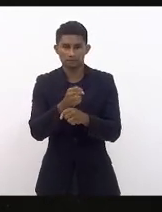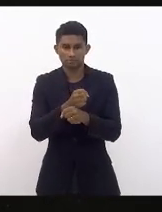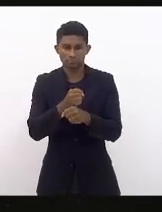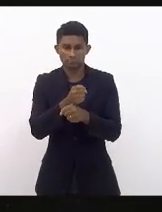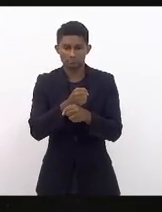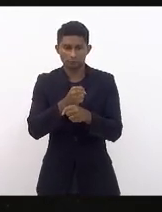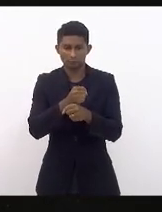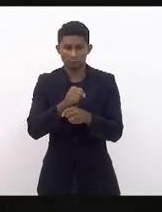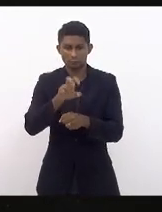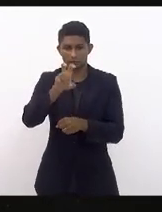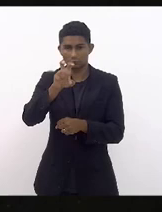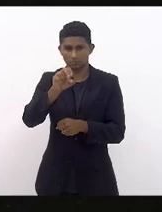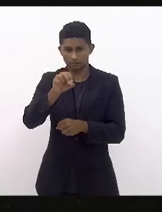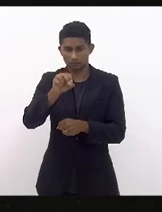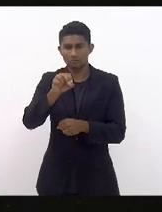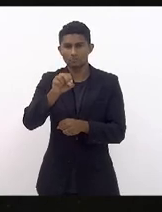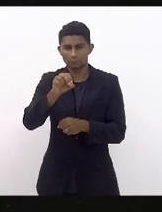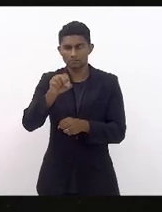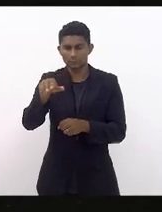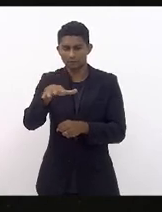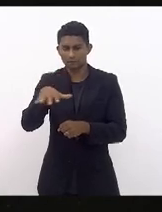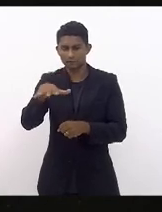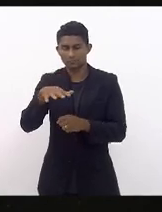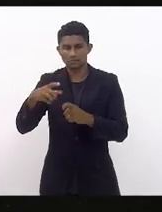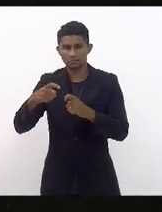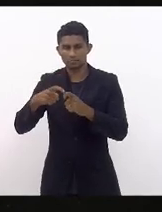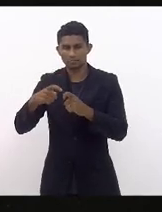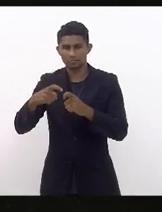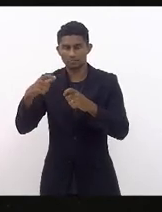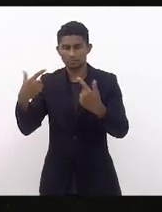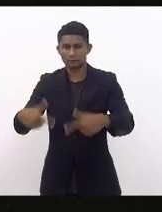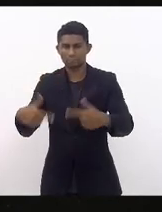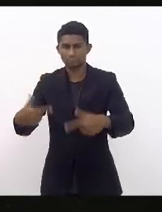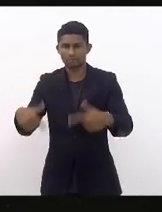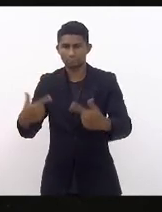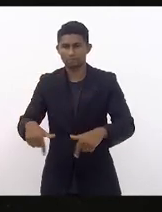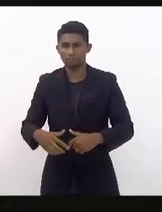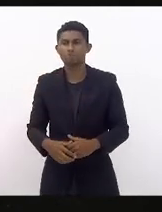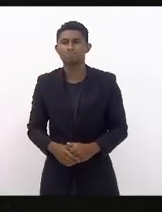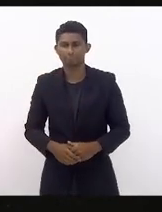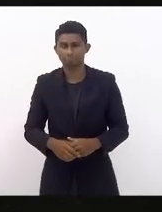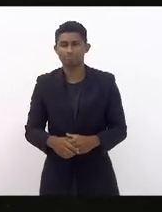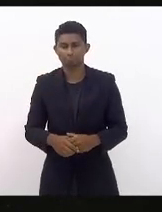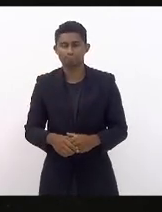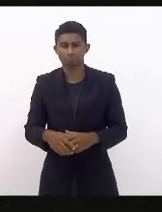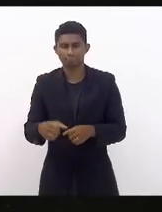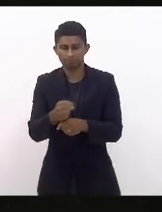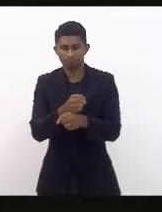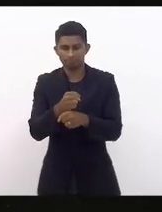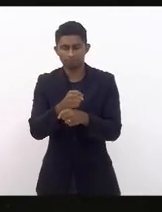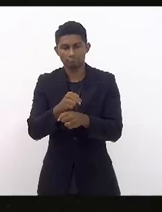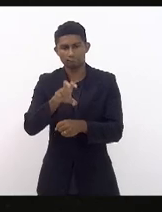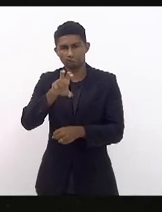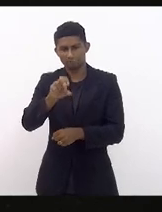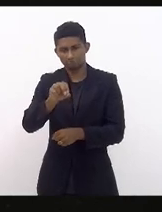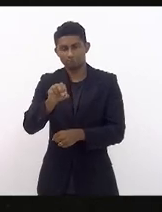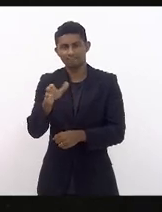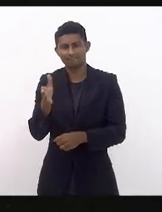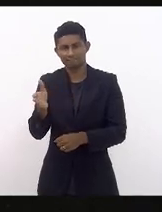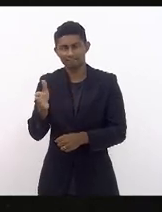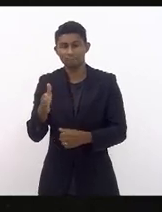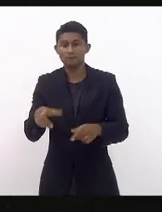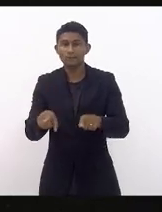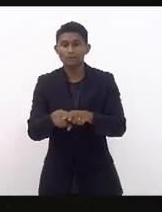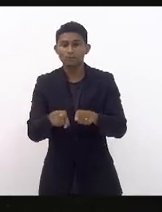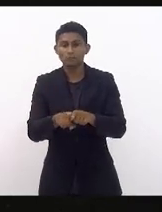50 anos de vida médica, né? O jubileu de ouro, e também